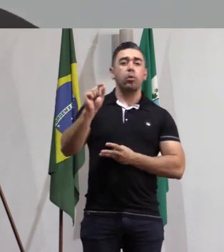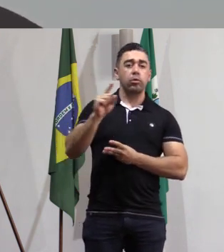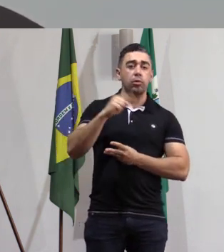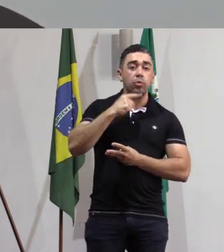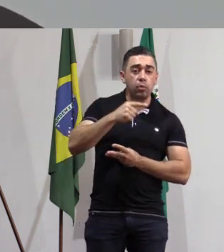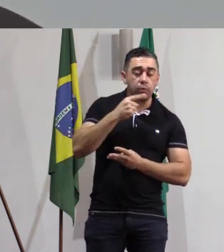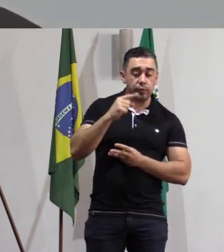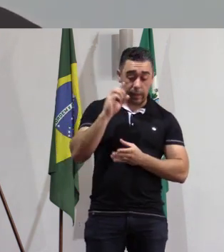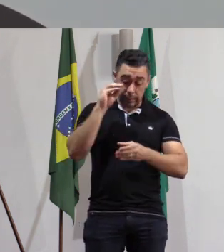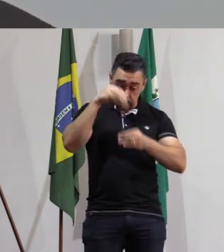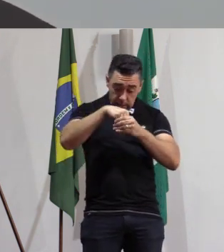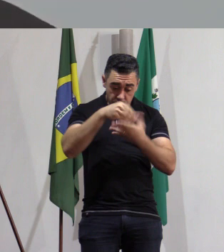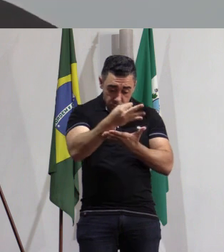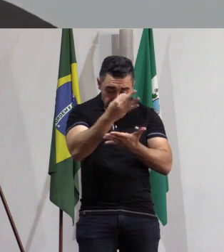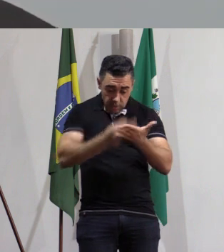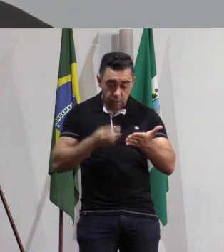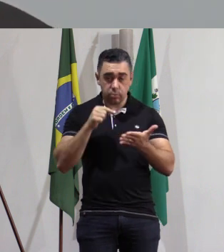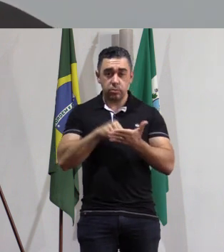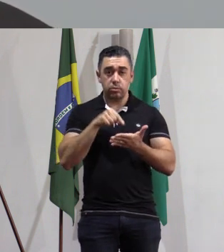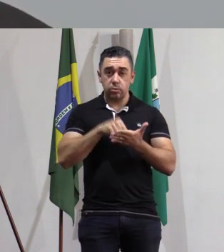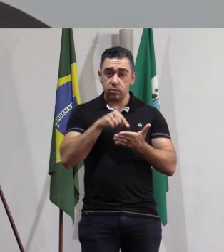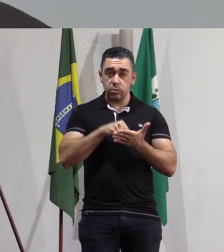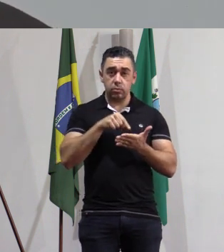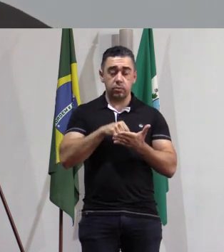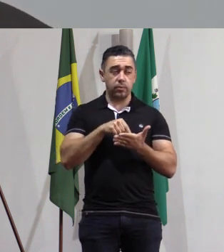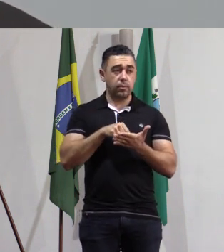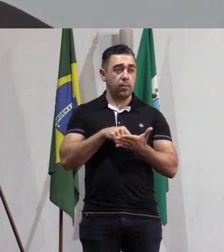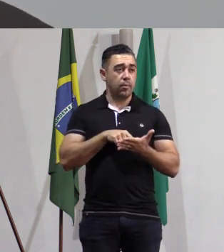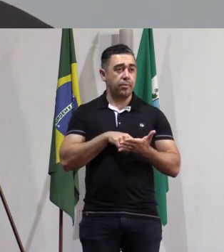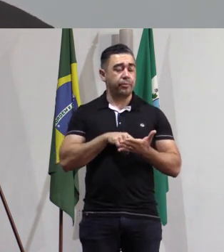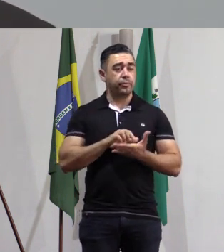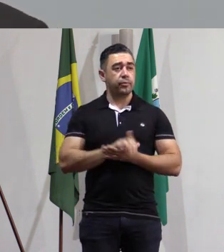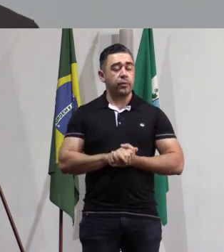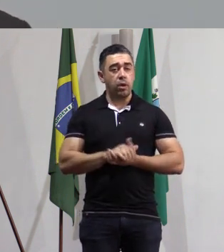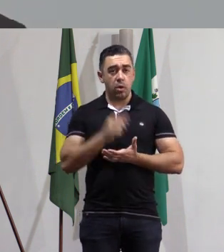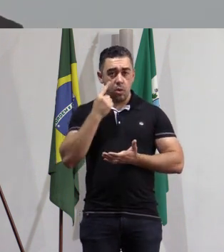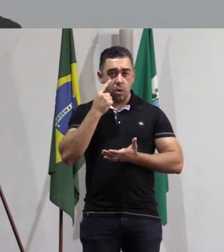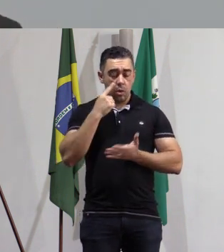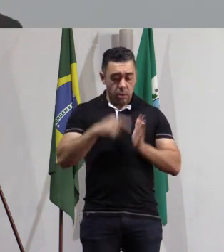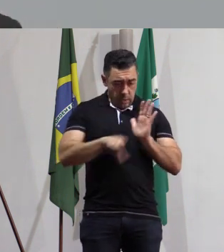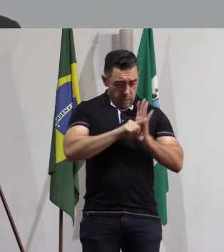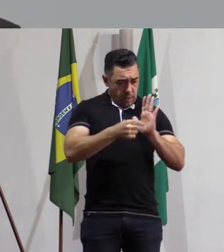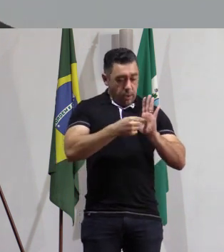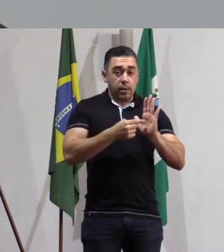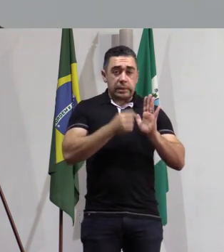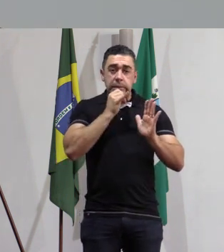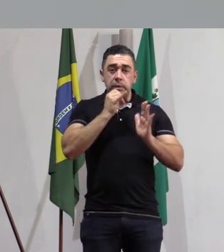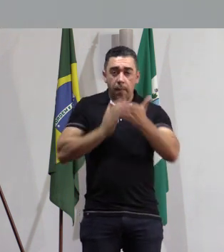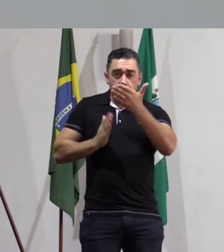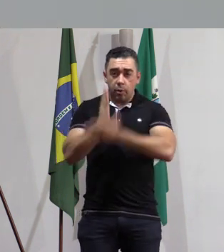texto. Esse texto, vejam, uma